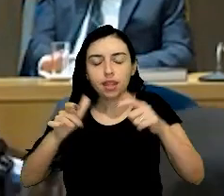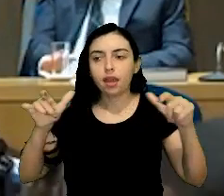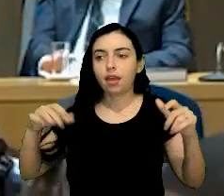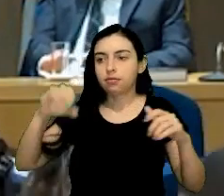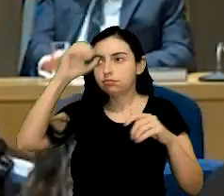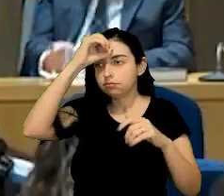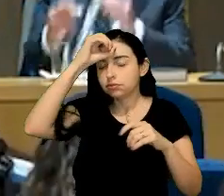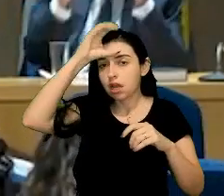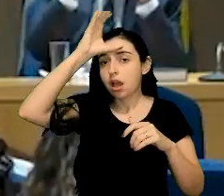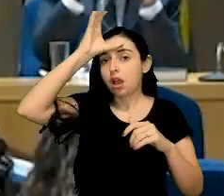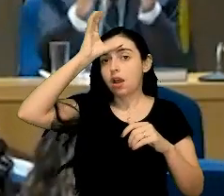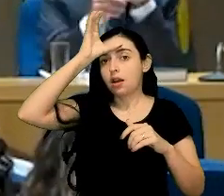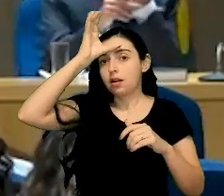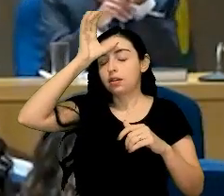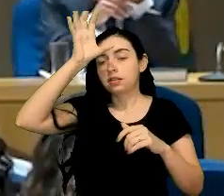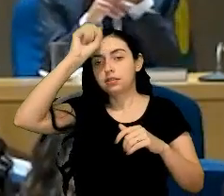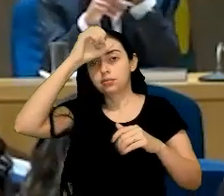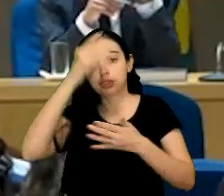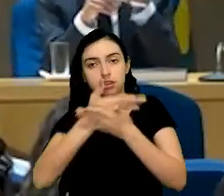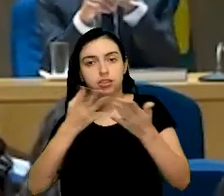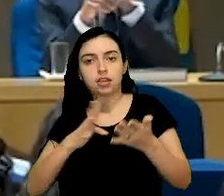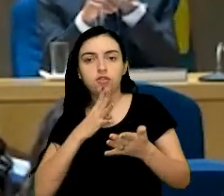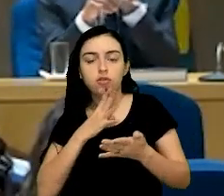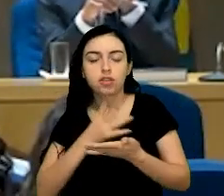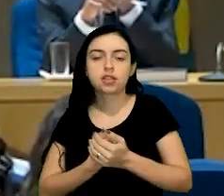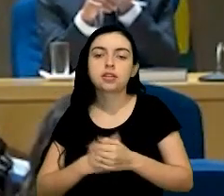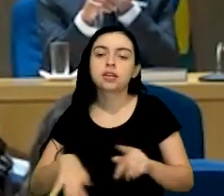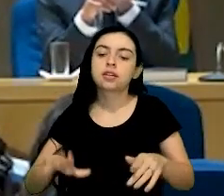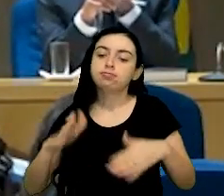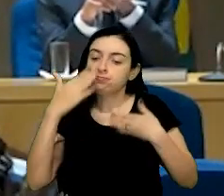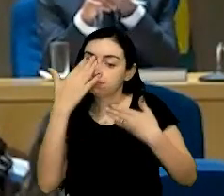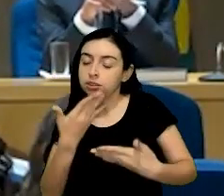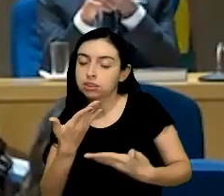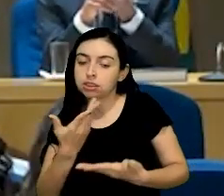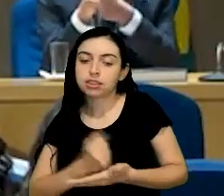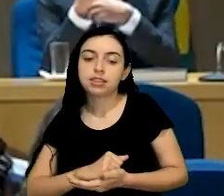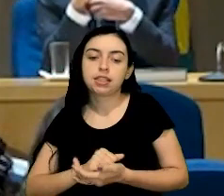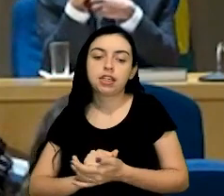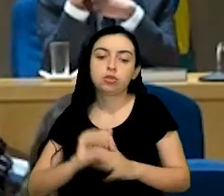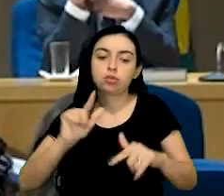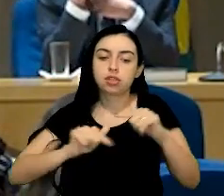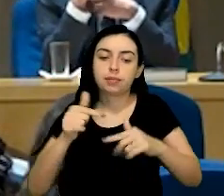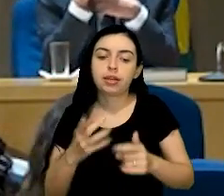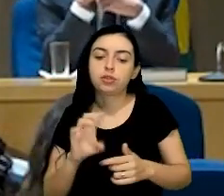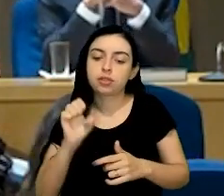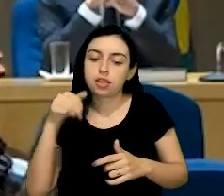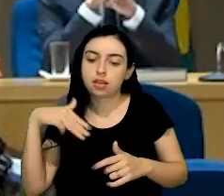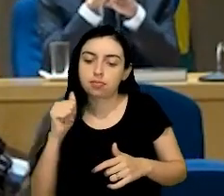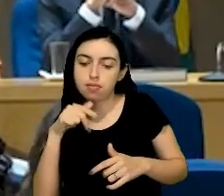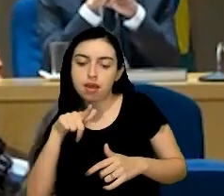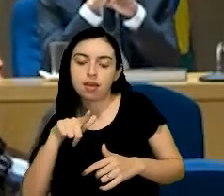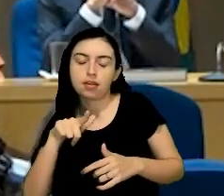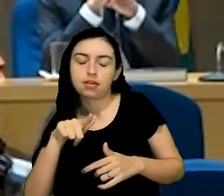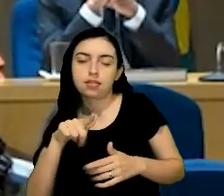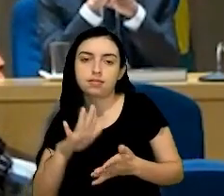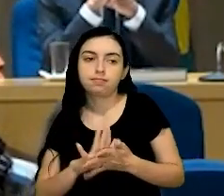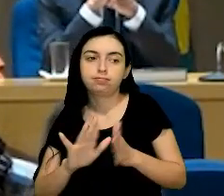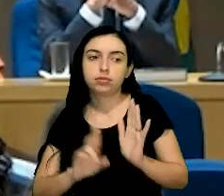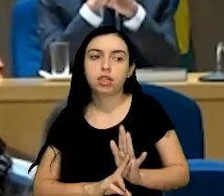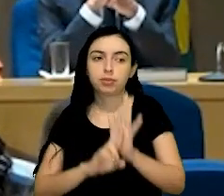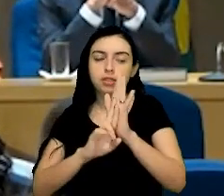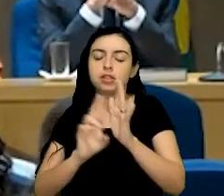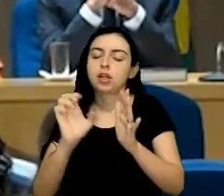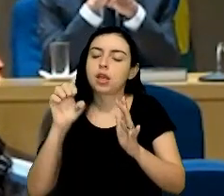E a EMAG, gostaria de agradecer também aos servidores da EMAG, na pessoa da Heloísa. Gostaria muito de agradecer ao